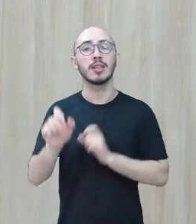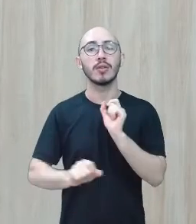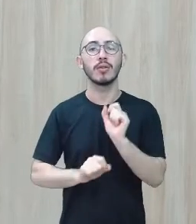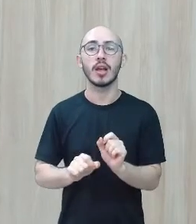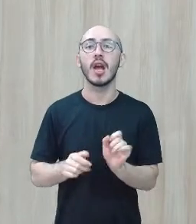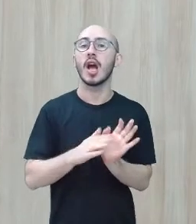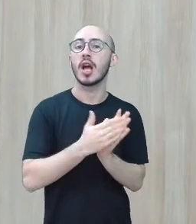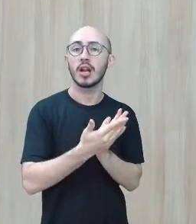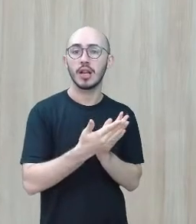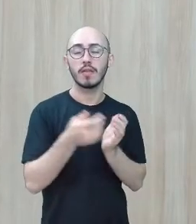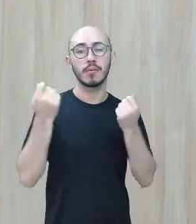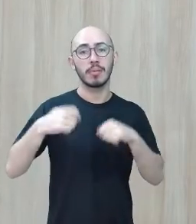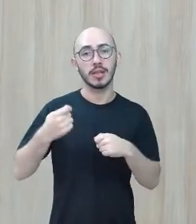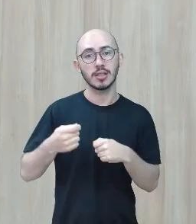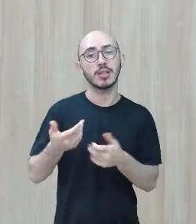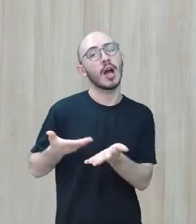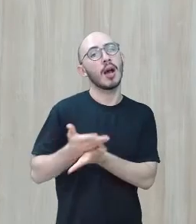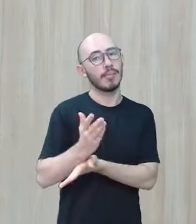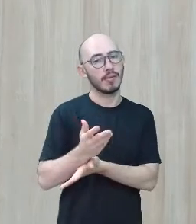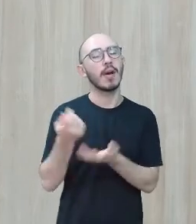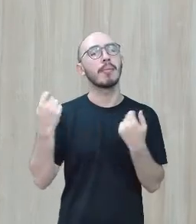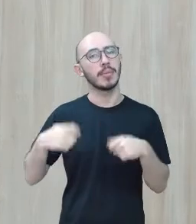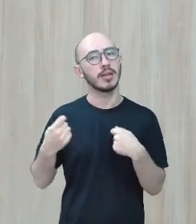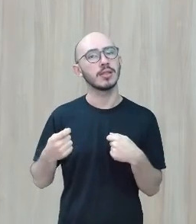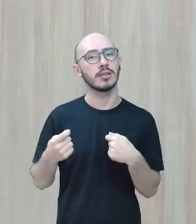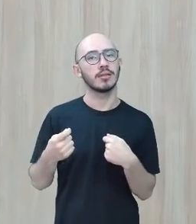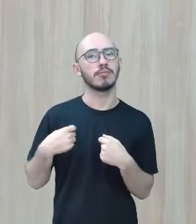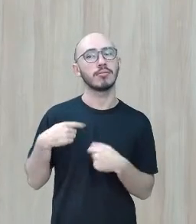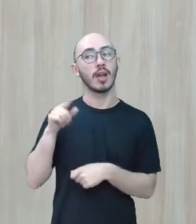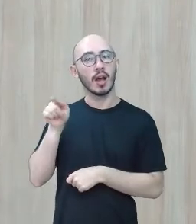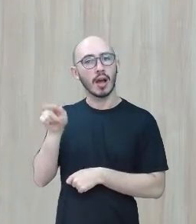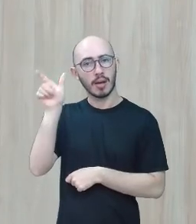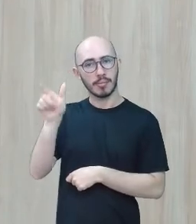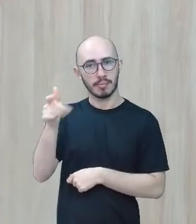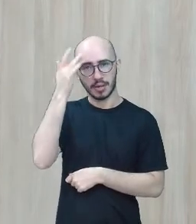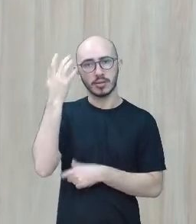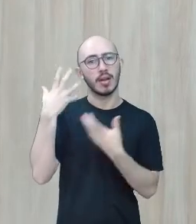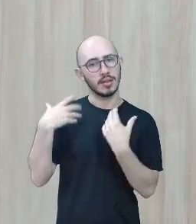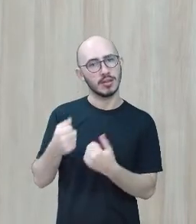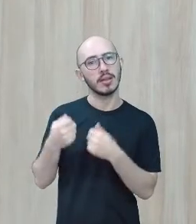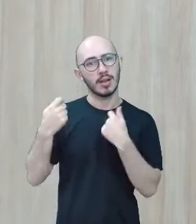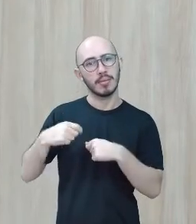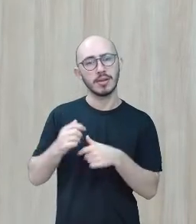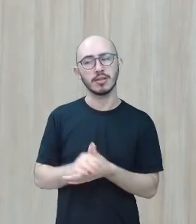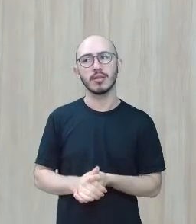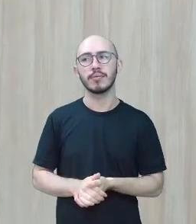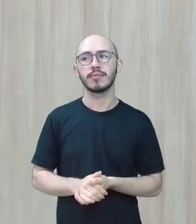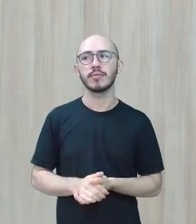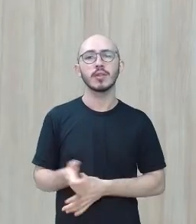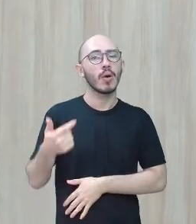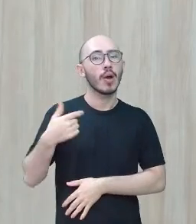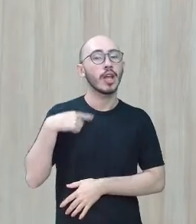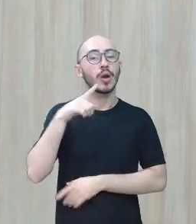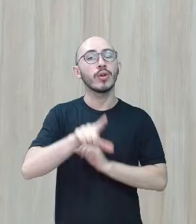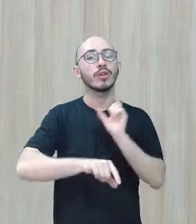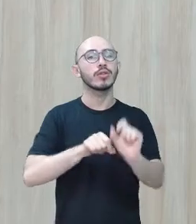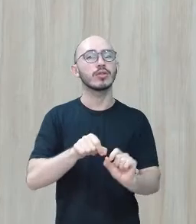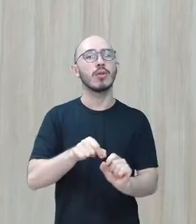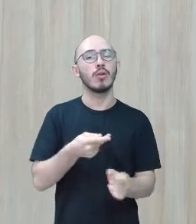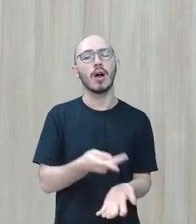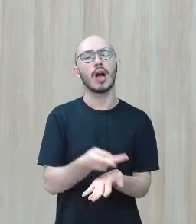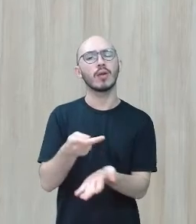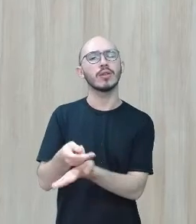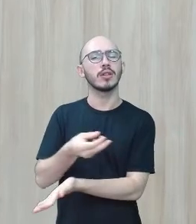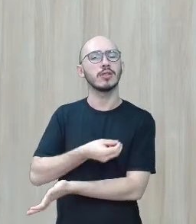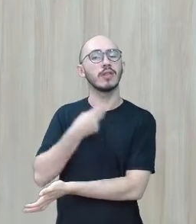viu, gente? Apenas dizendo isso. Se eu for, provavelmente eu vou escolher os fatos que para mim são mais